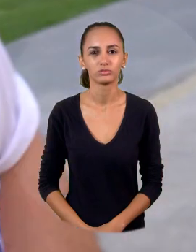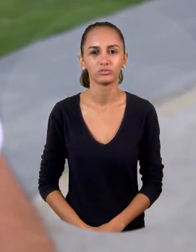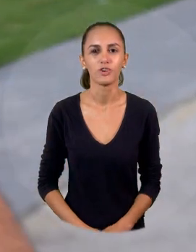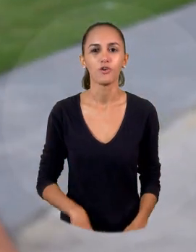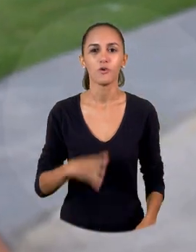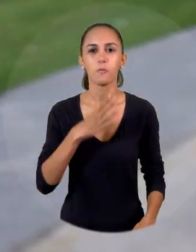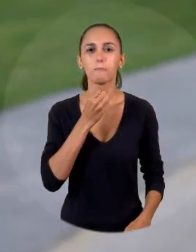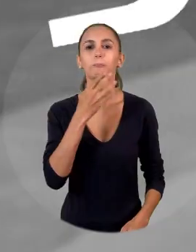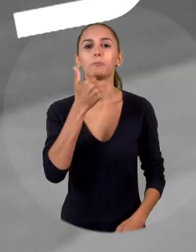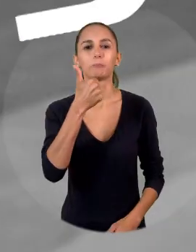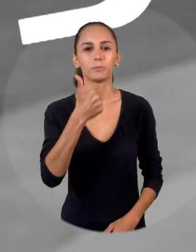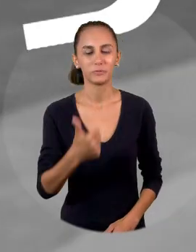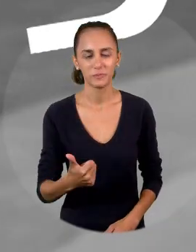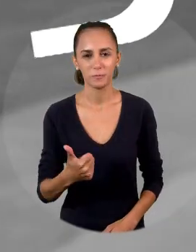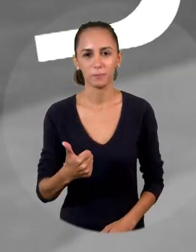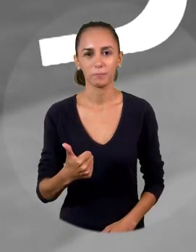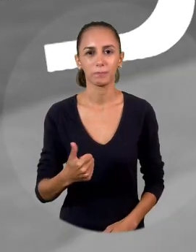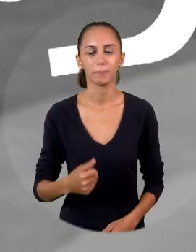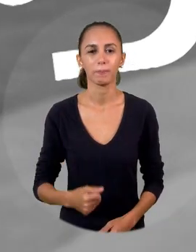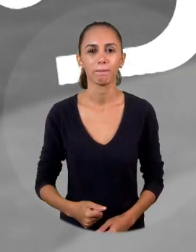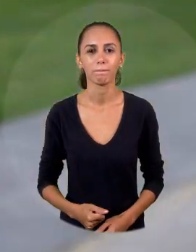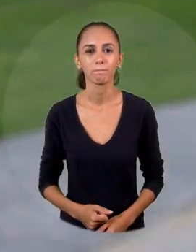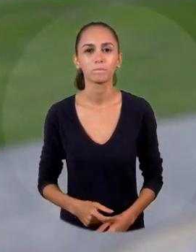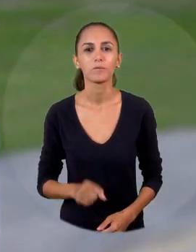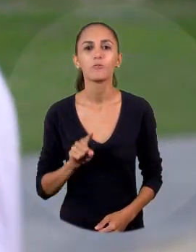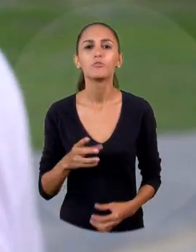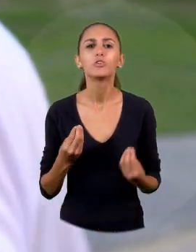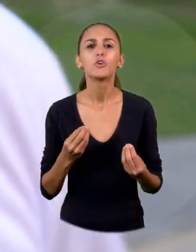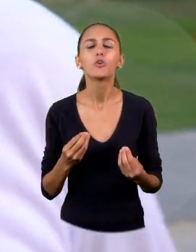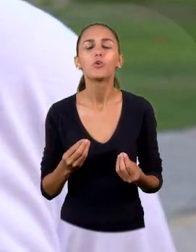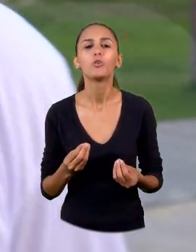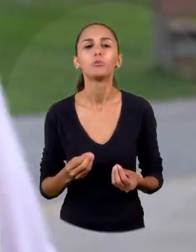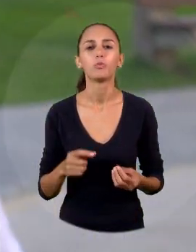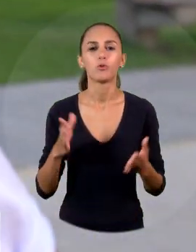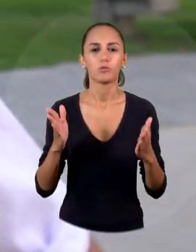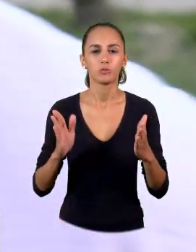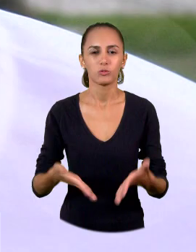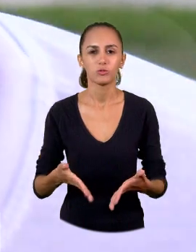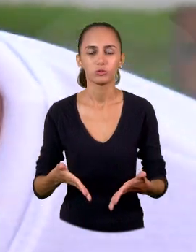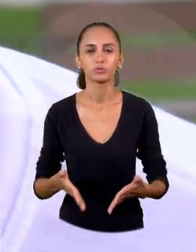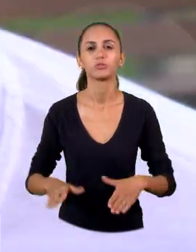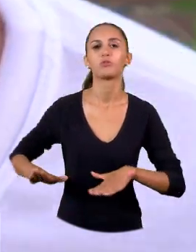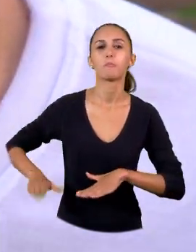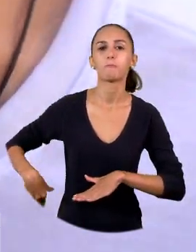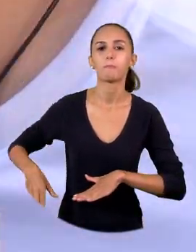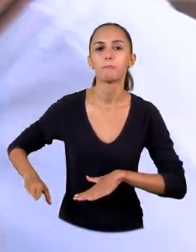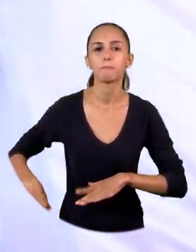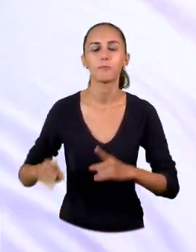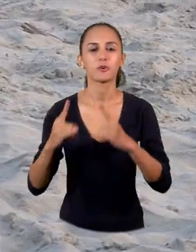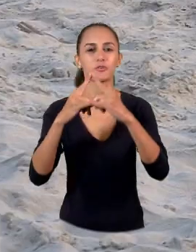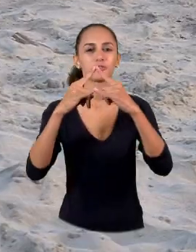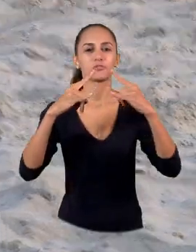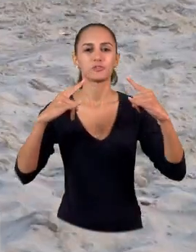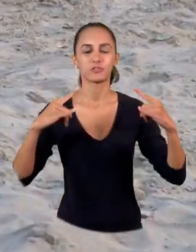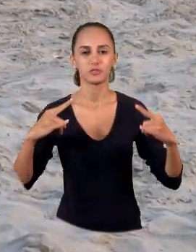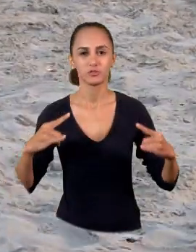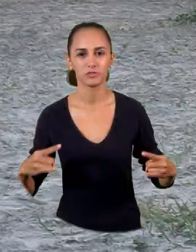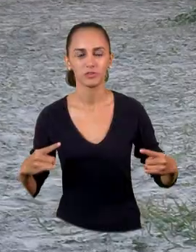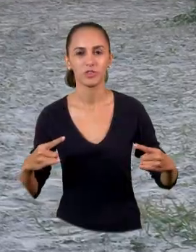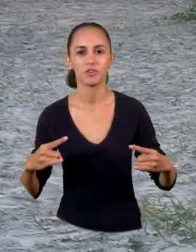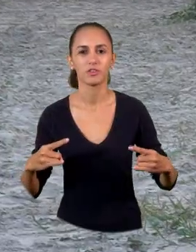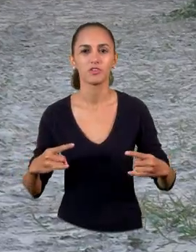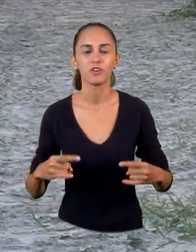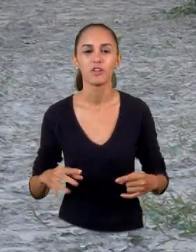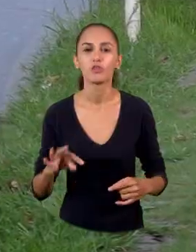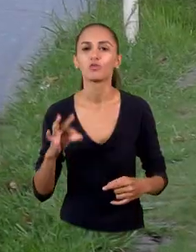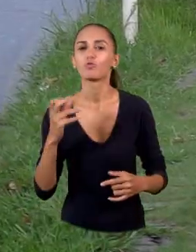Ô, beleza! Como é que vocês estão? Estamos aqui hoje na praia de São Vicente, aqui na praia do Itararé. E